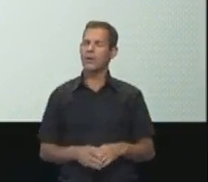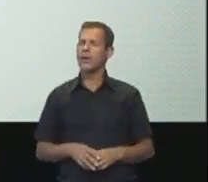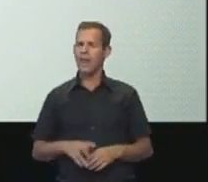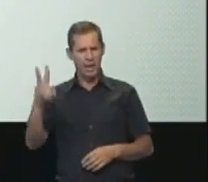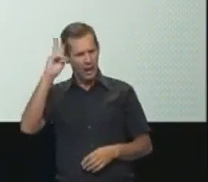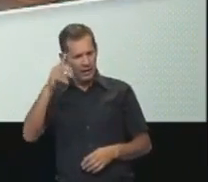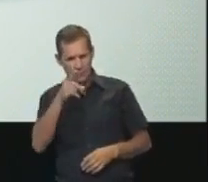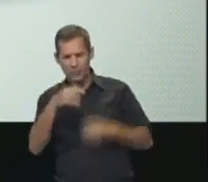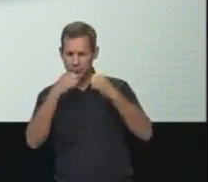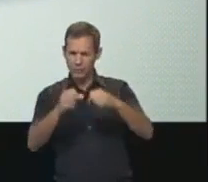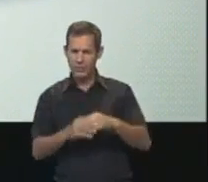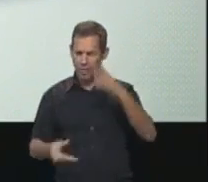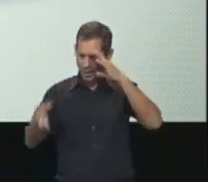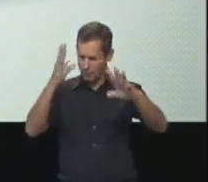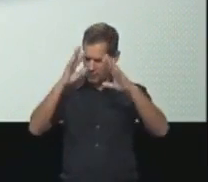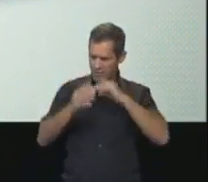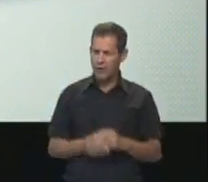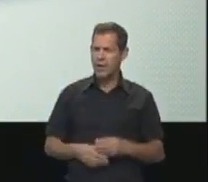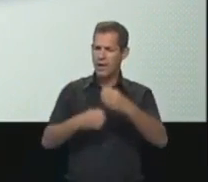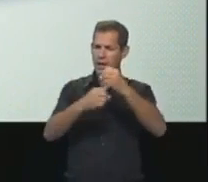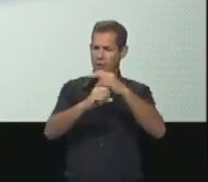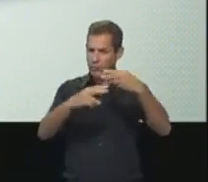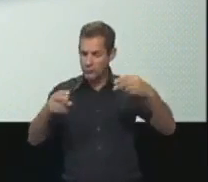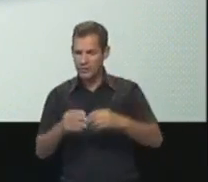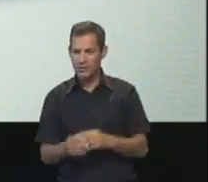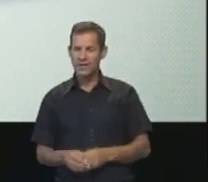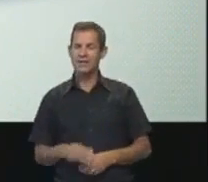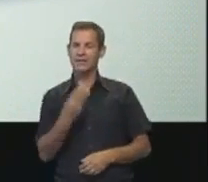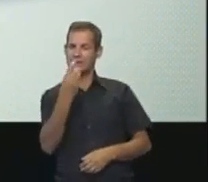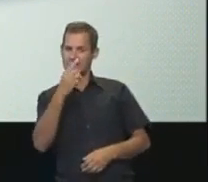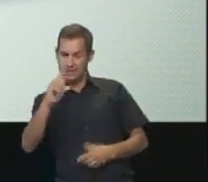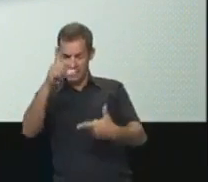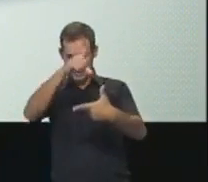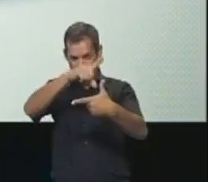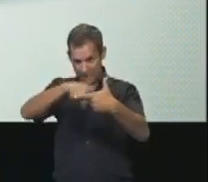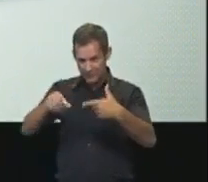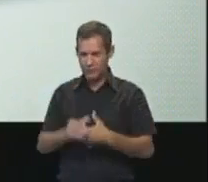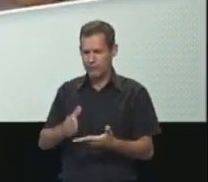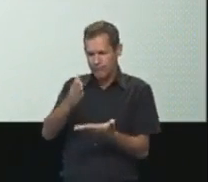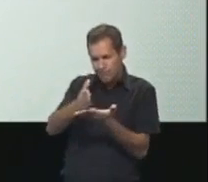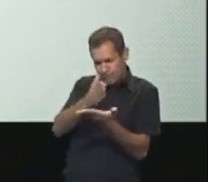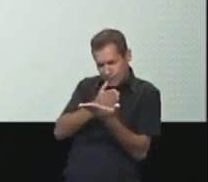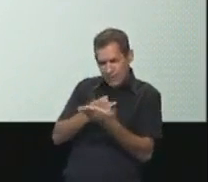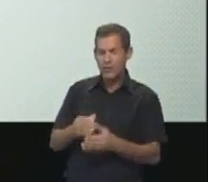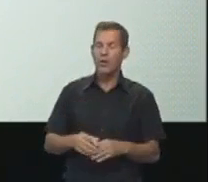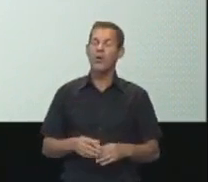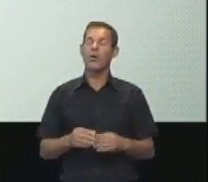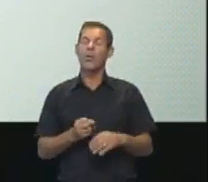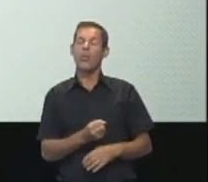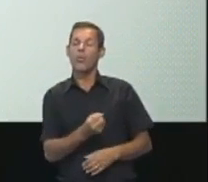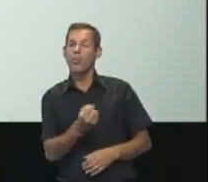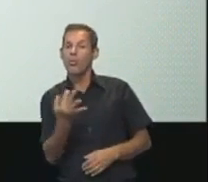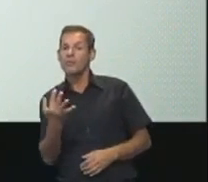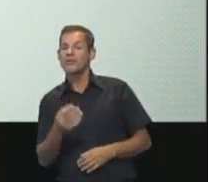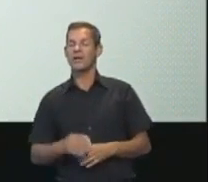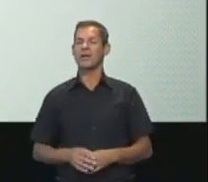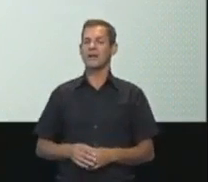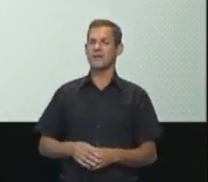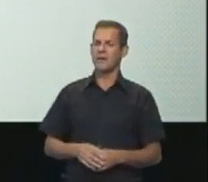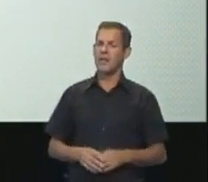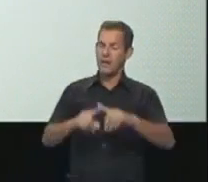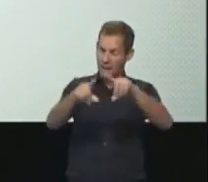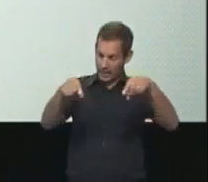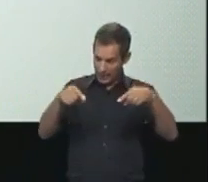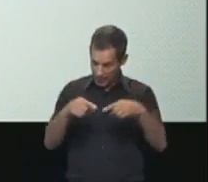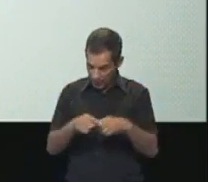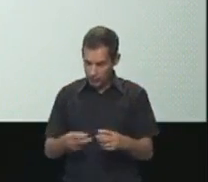basta lembrar que podemos imaginar um objeto tridimensional dividido em fatias finas, cujo volume é exatamente sua